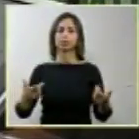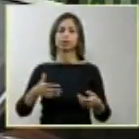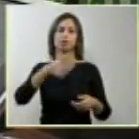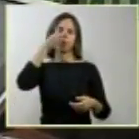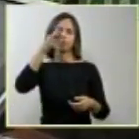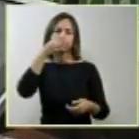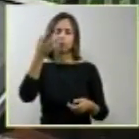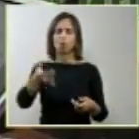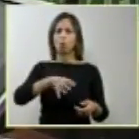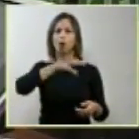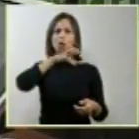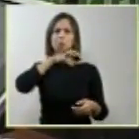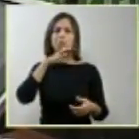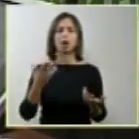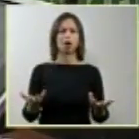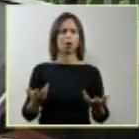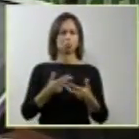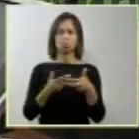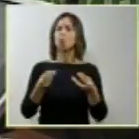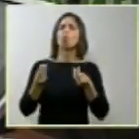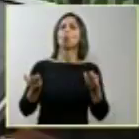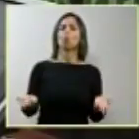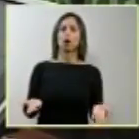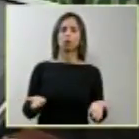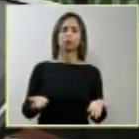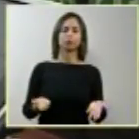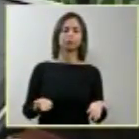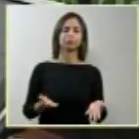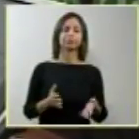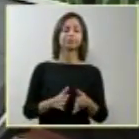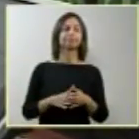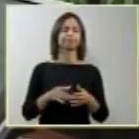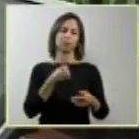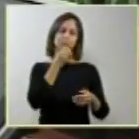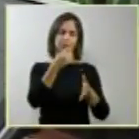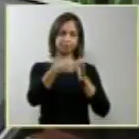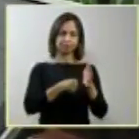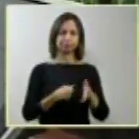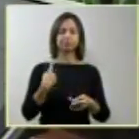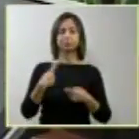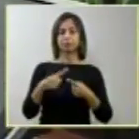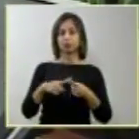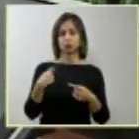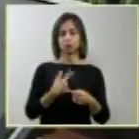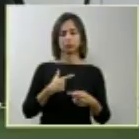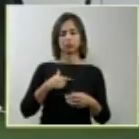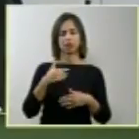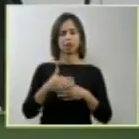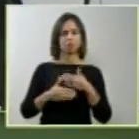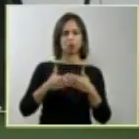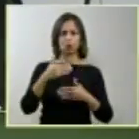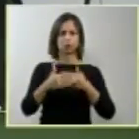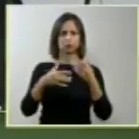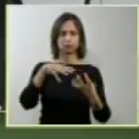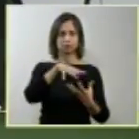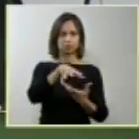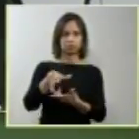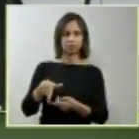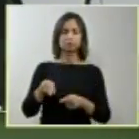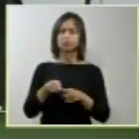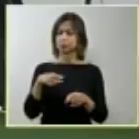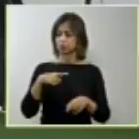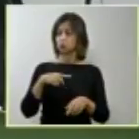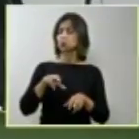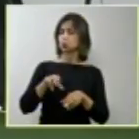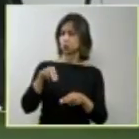Ótima pergunta também. Acredito eu que no estágio evolutivo que nós estamos no planeta Terra, nós ainda precisamos usar dos nossos irmãos